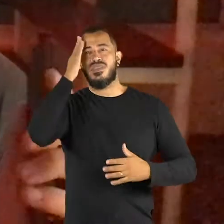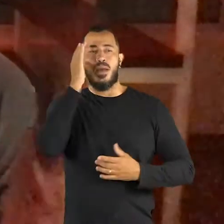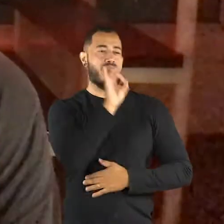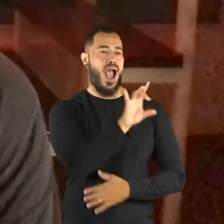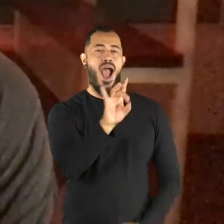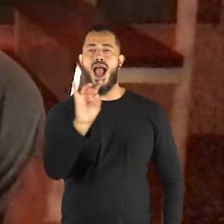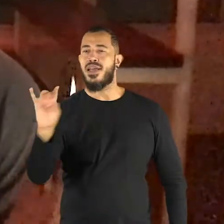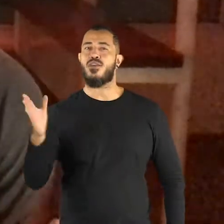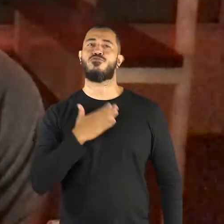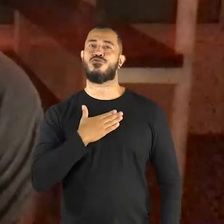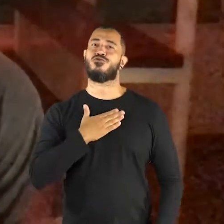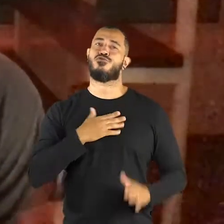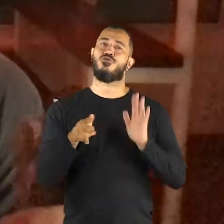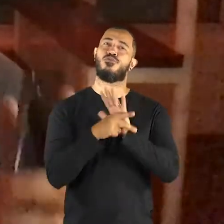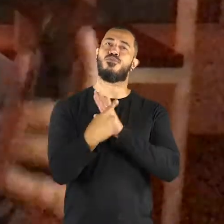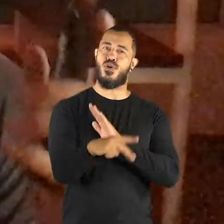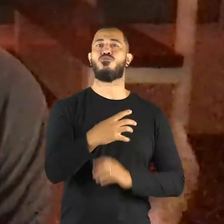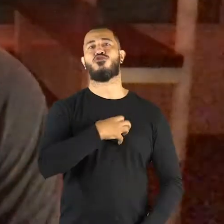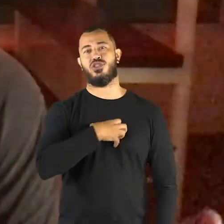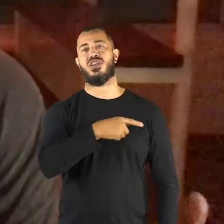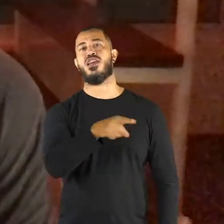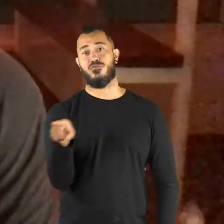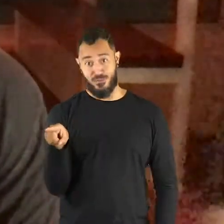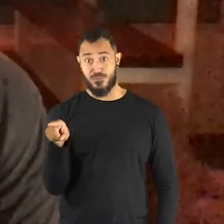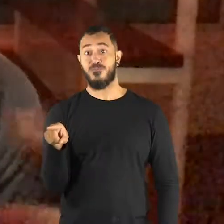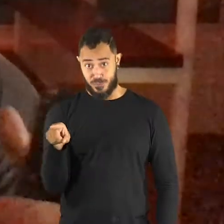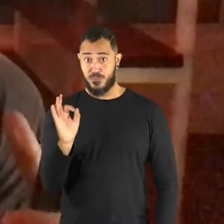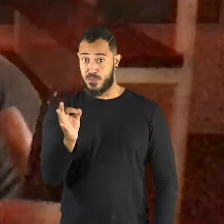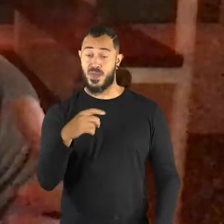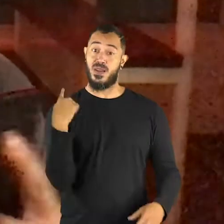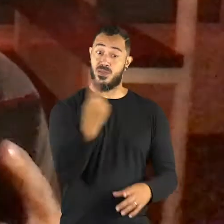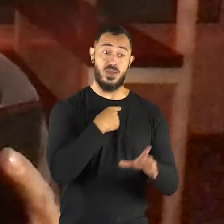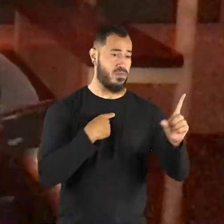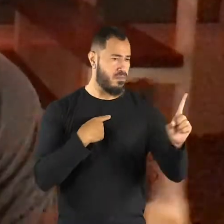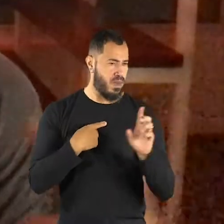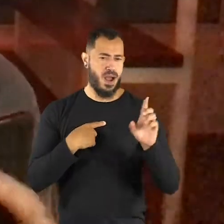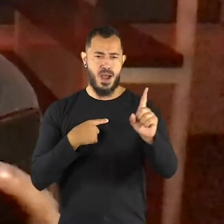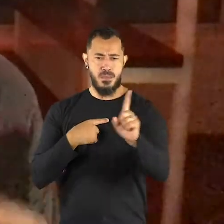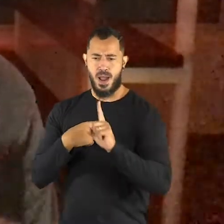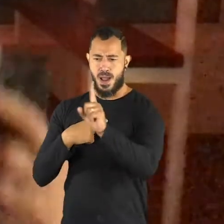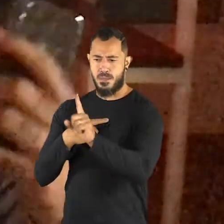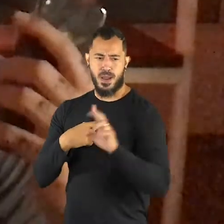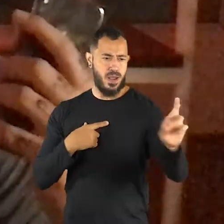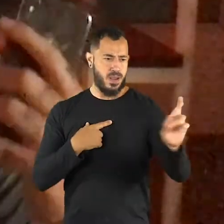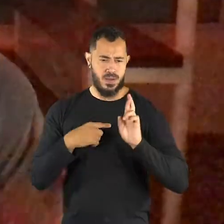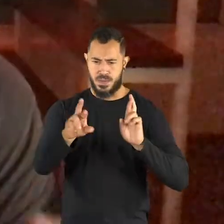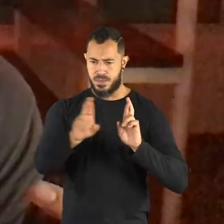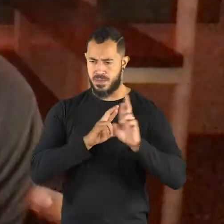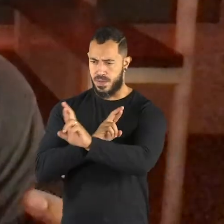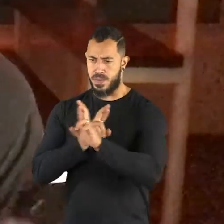seu desejo. E quando a gente consegue tá todo mundo na mesma página e trazer referências que dialoguem com isso, fica algo